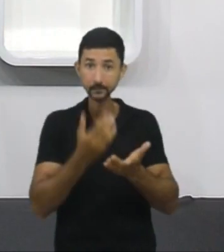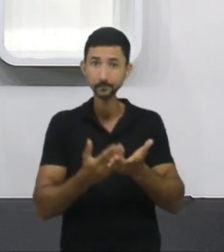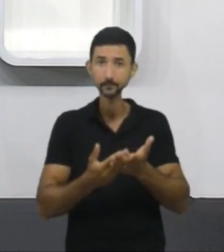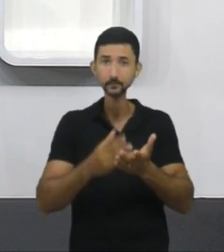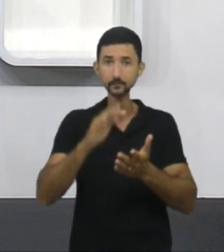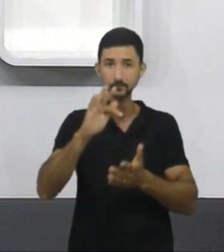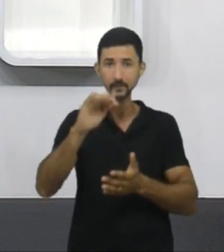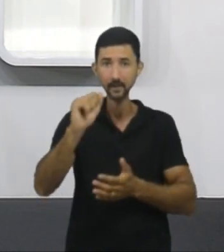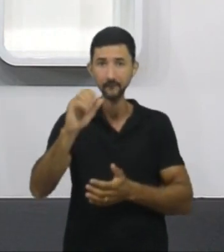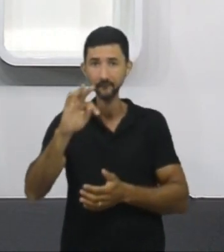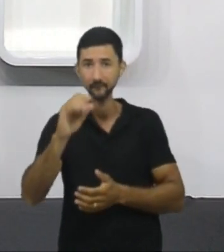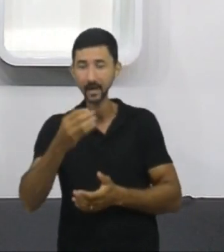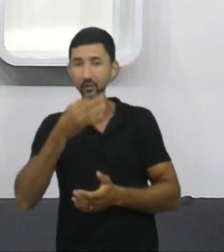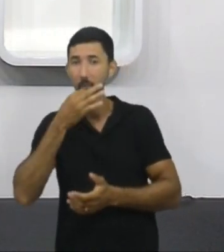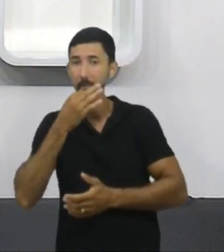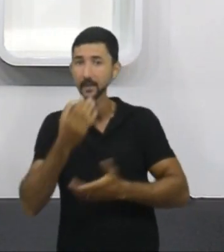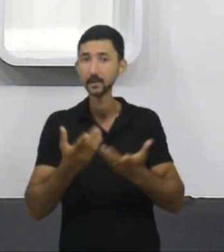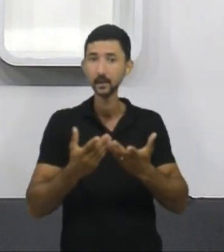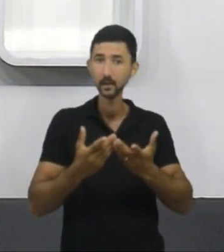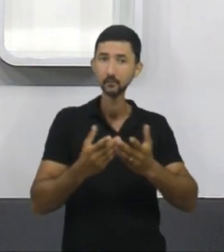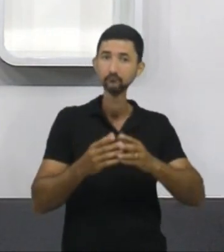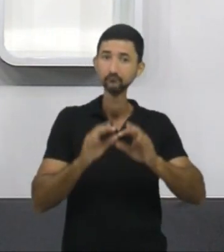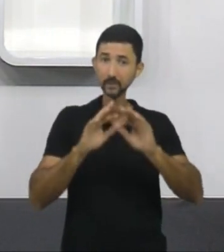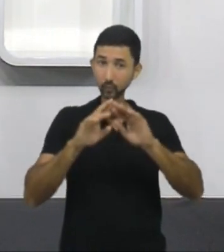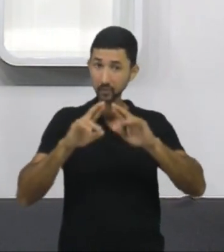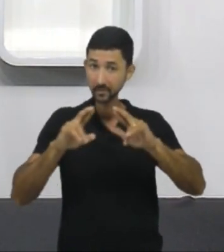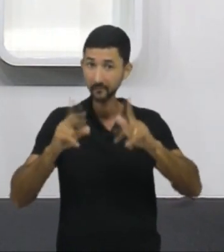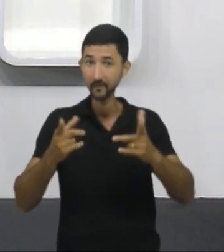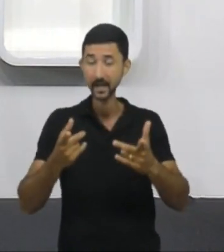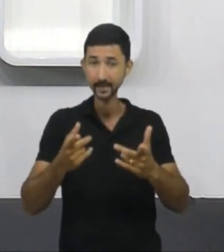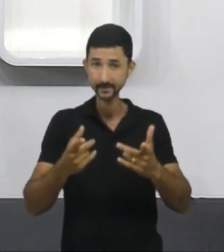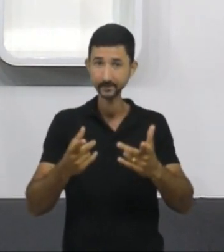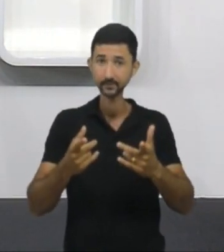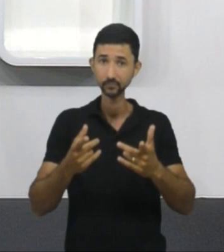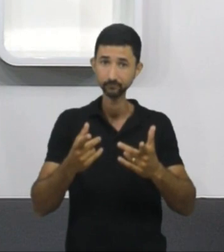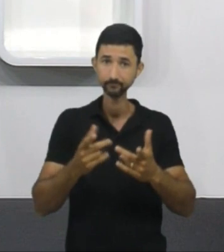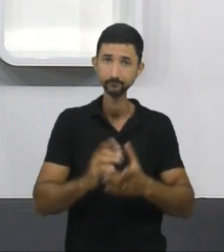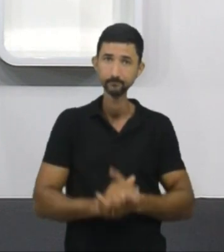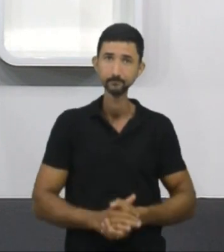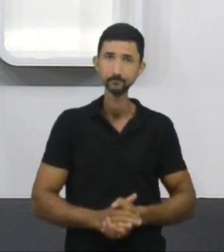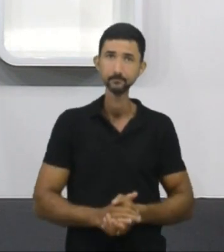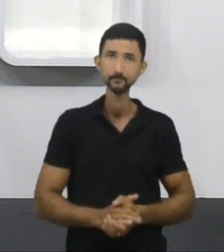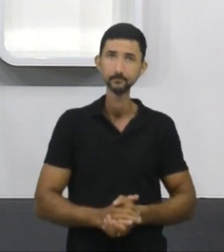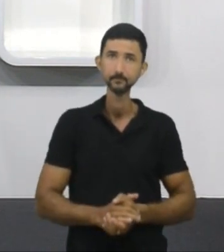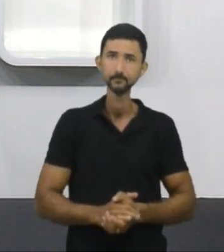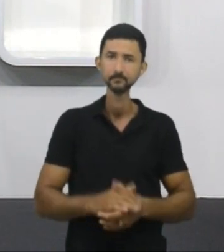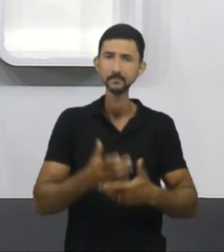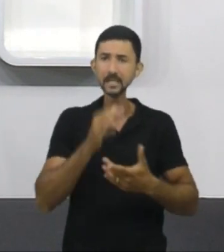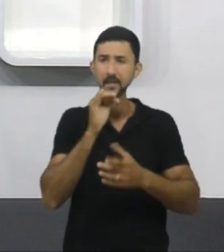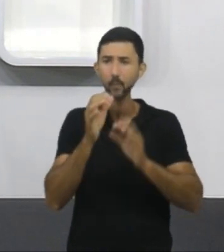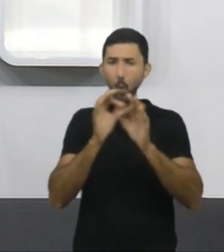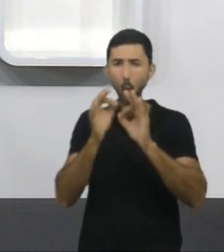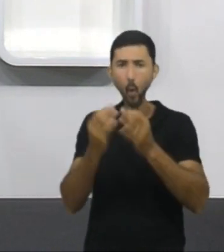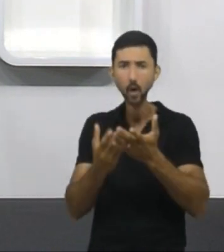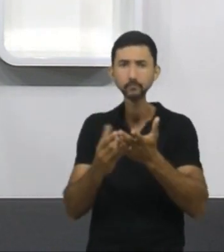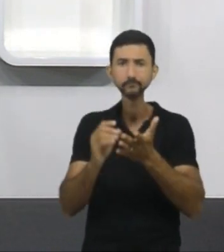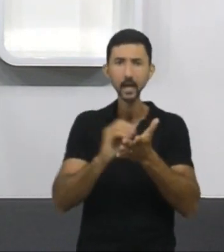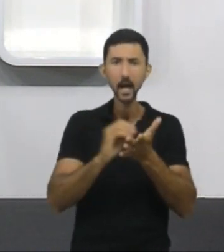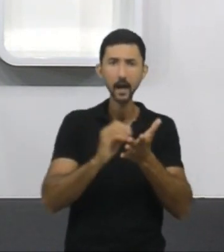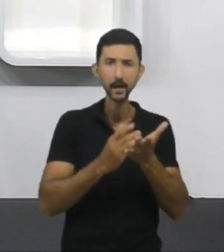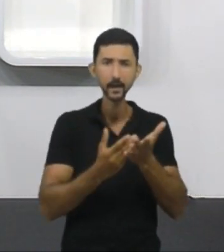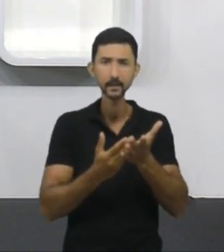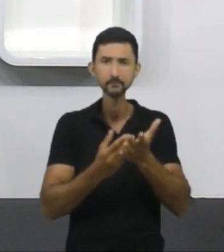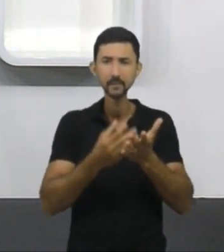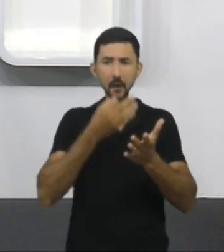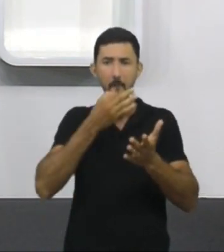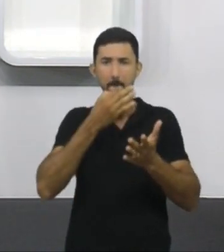fato e opinião, opinião e argumento são coisas completamente diferentes. A articulação